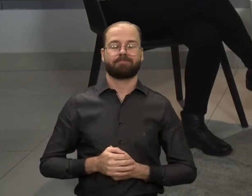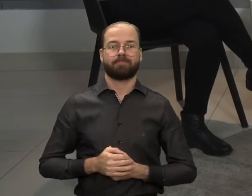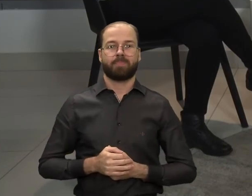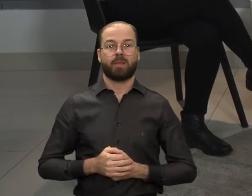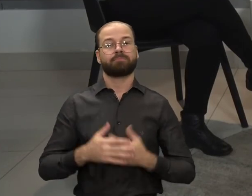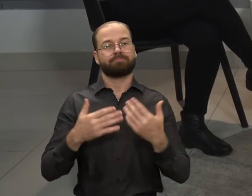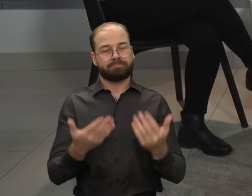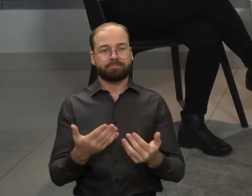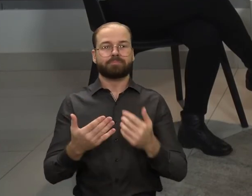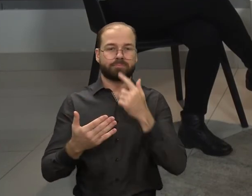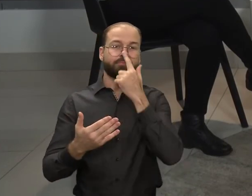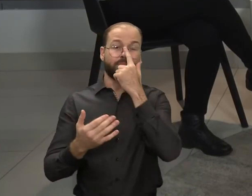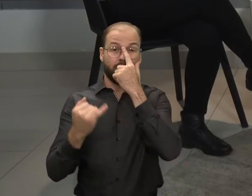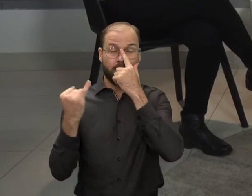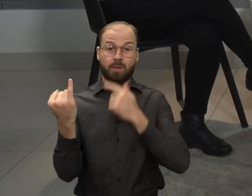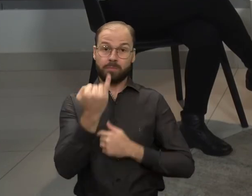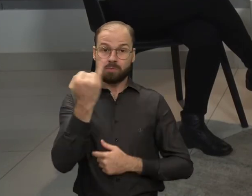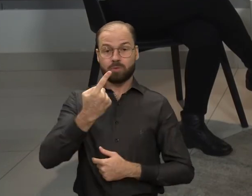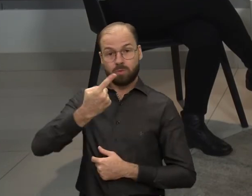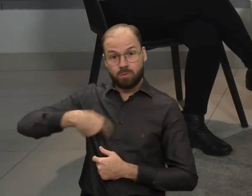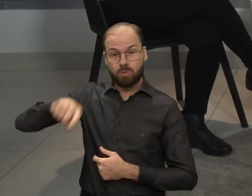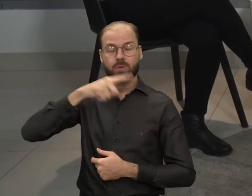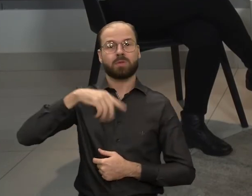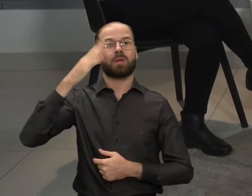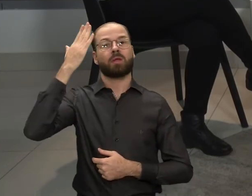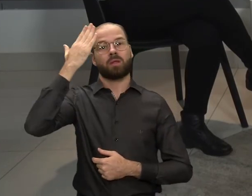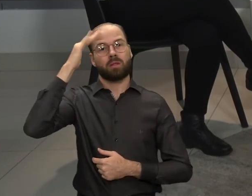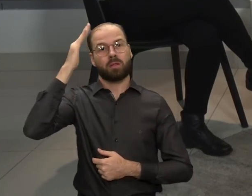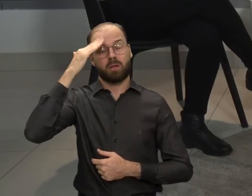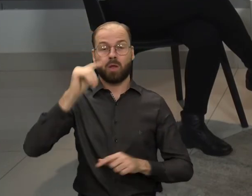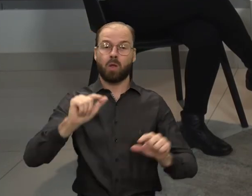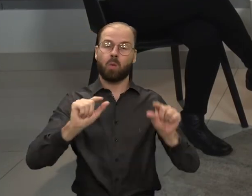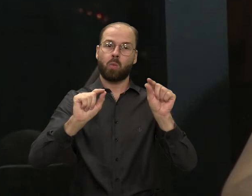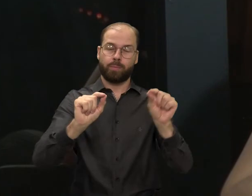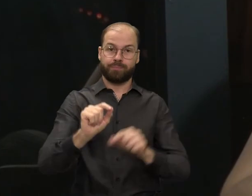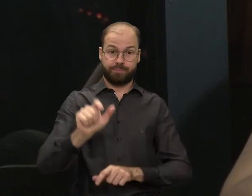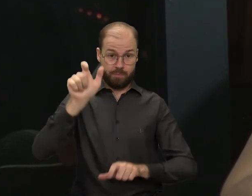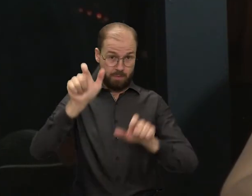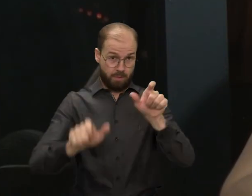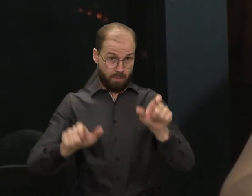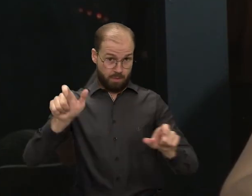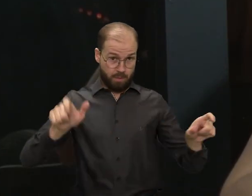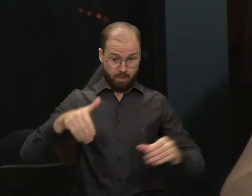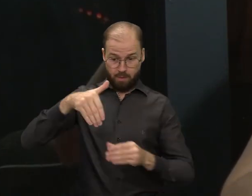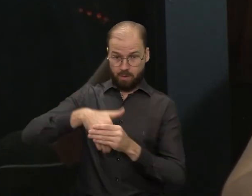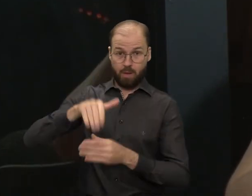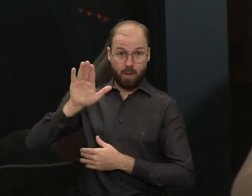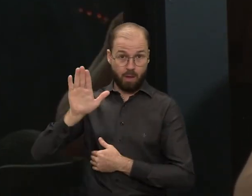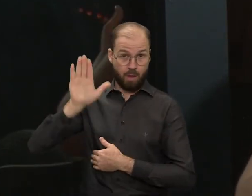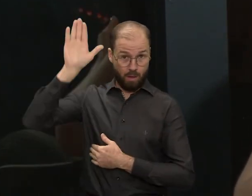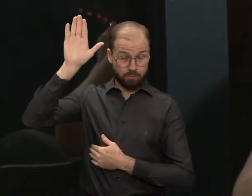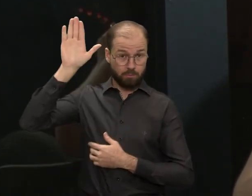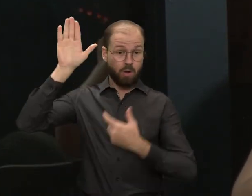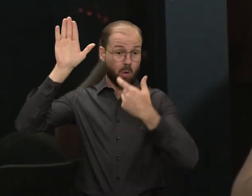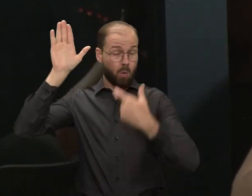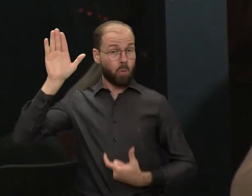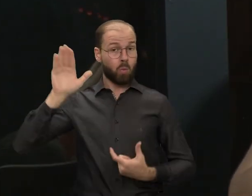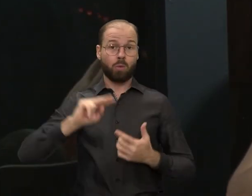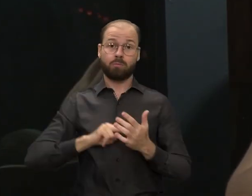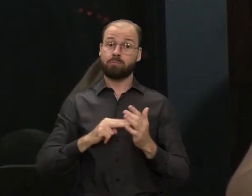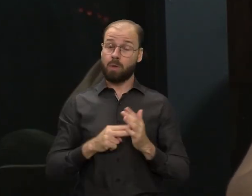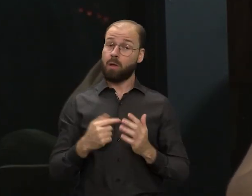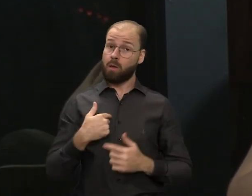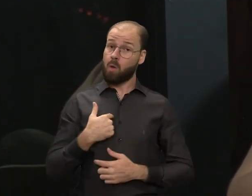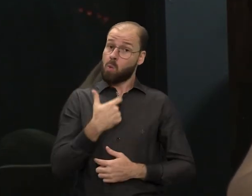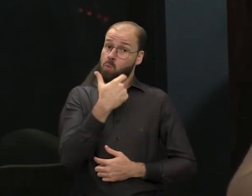gente entender, né, que o candidato hoje, ele vai ser mais um